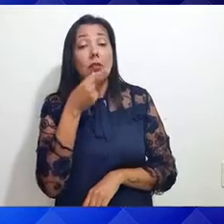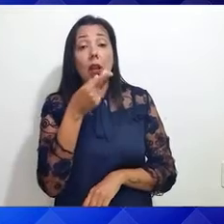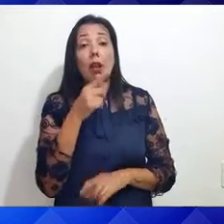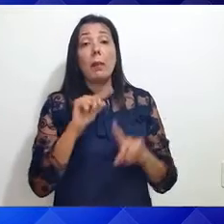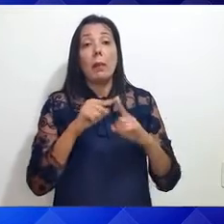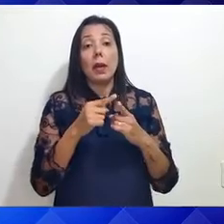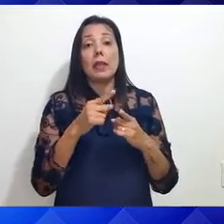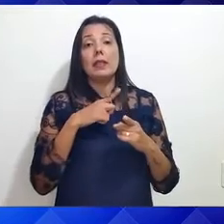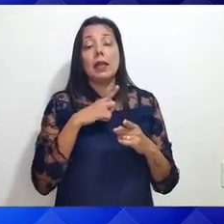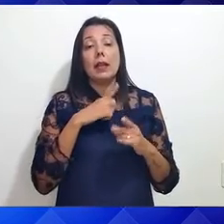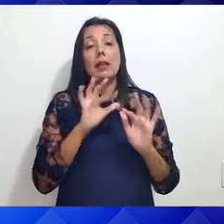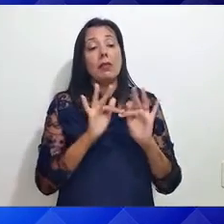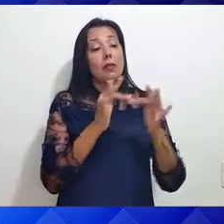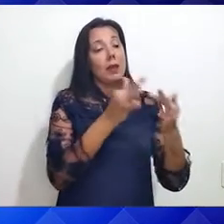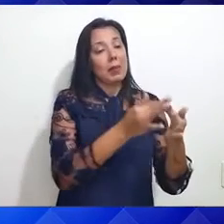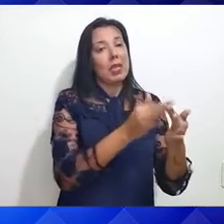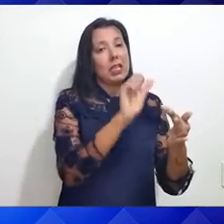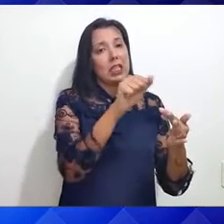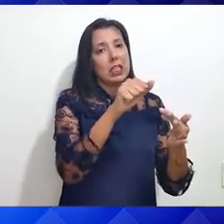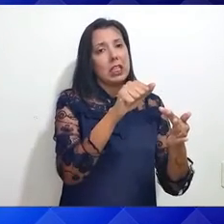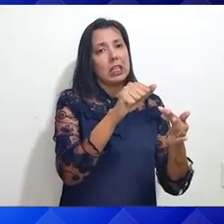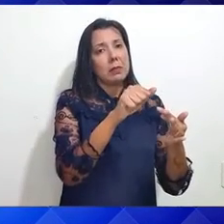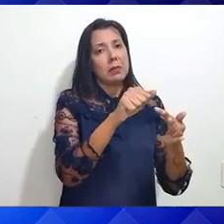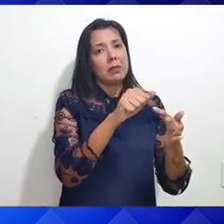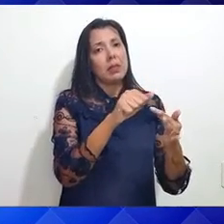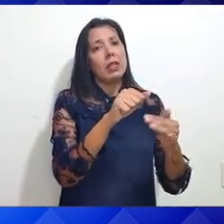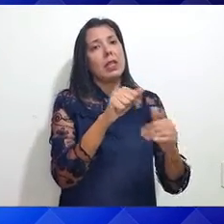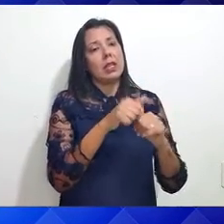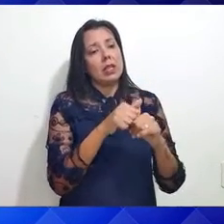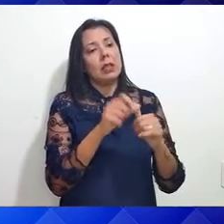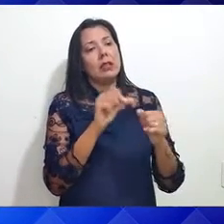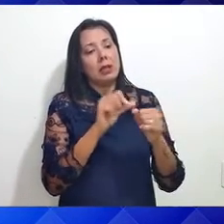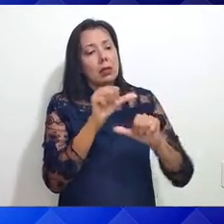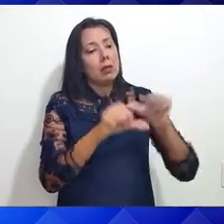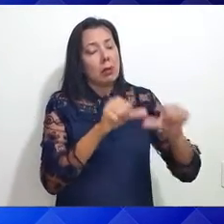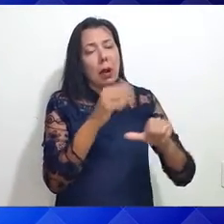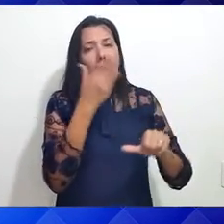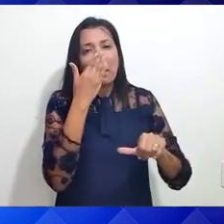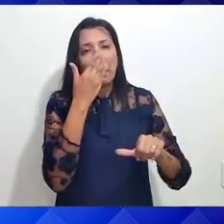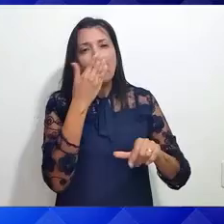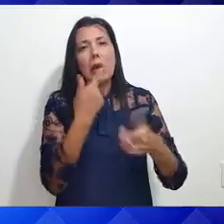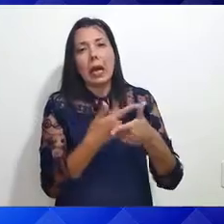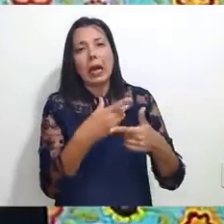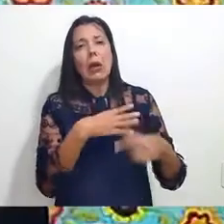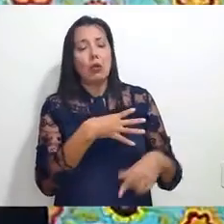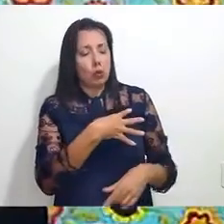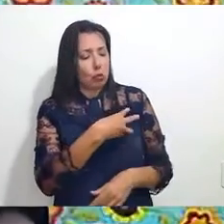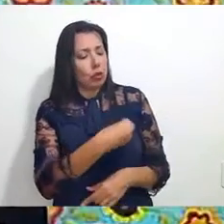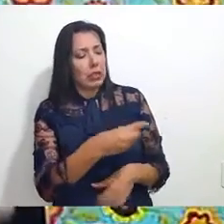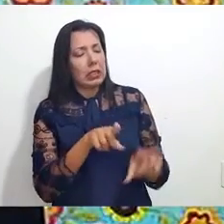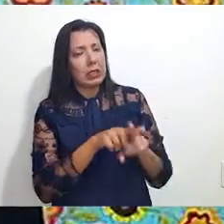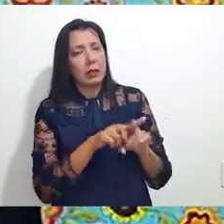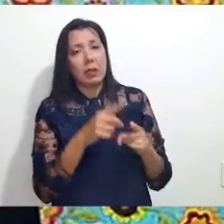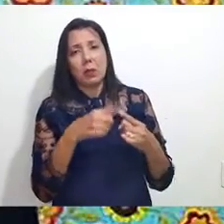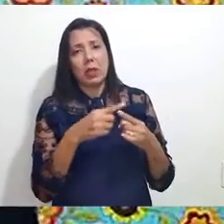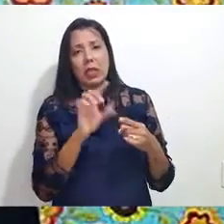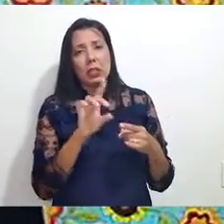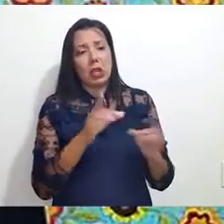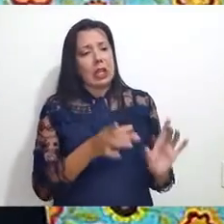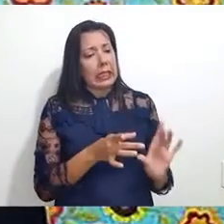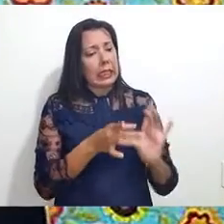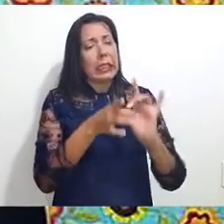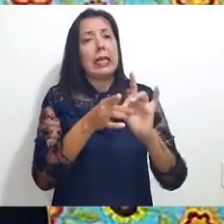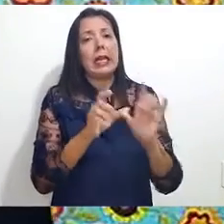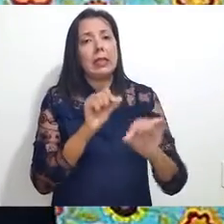pornografia infantil, né, na internet, que é uma forma de exploração também. E que com o confinamento, né, com